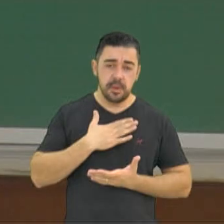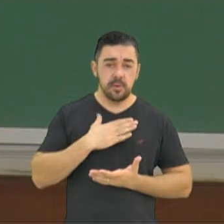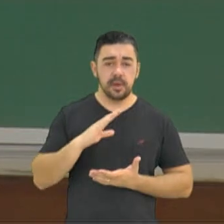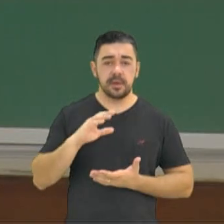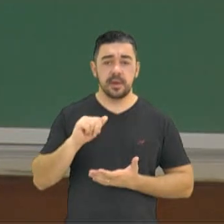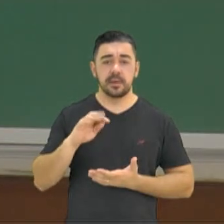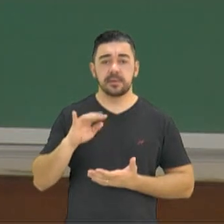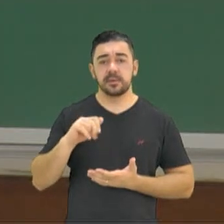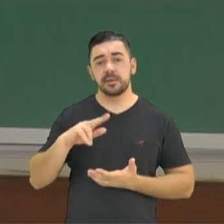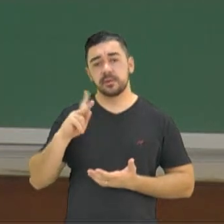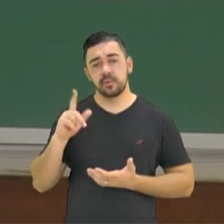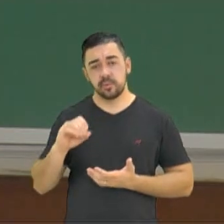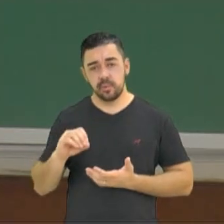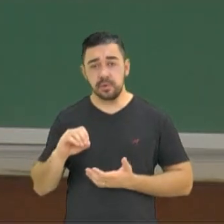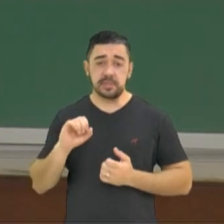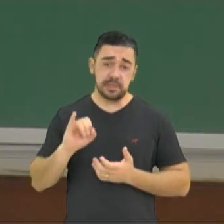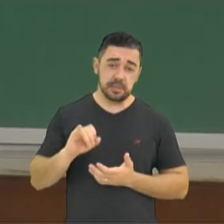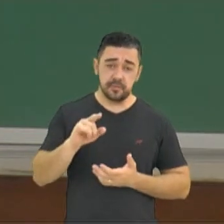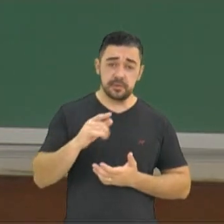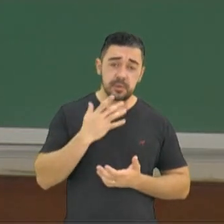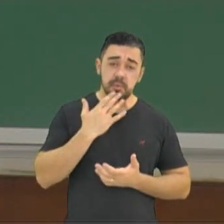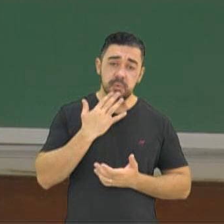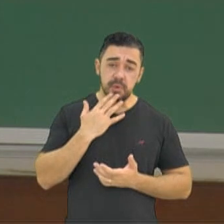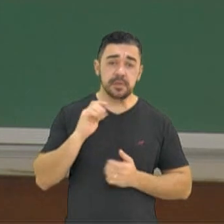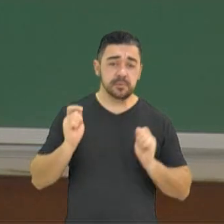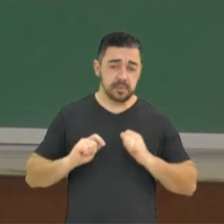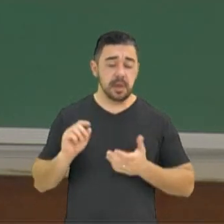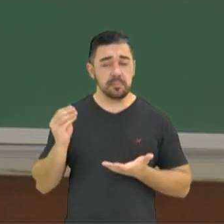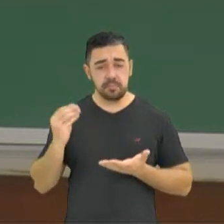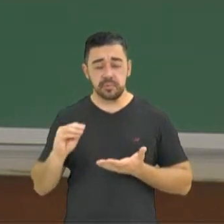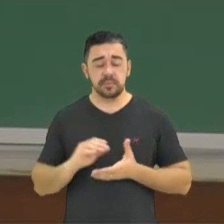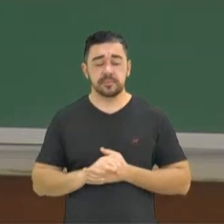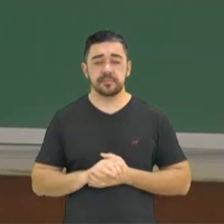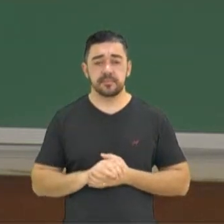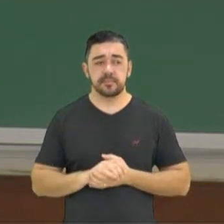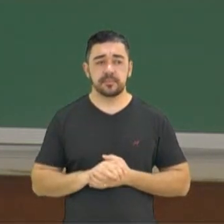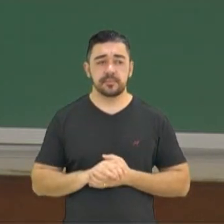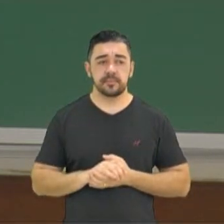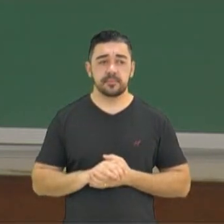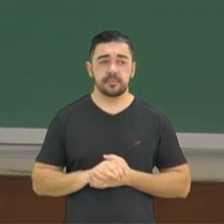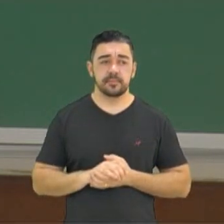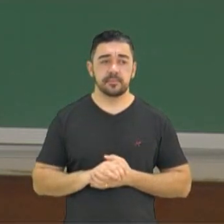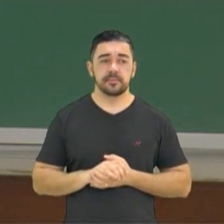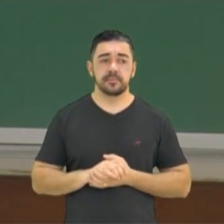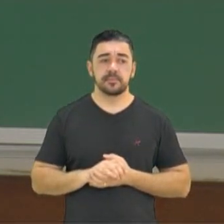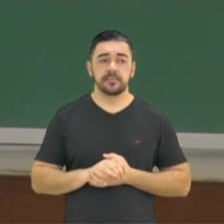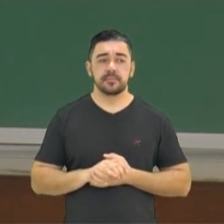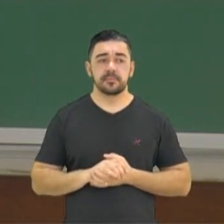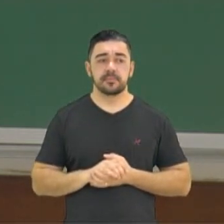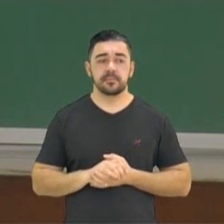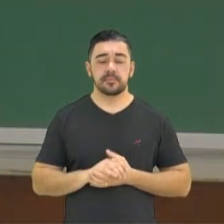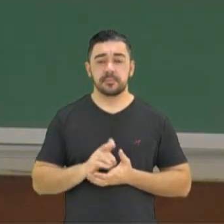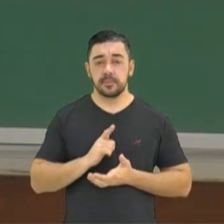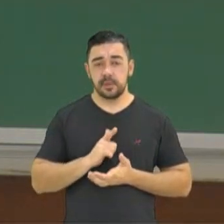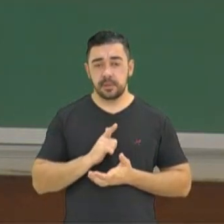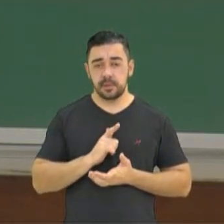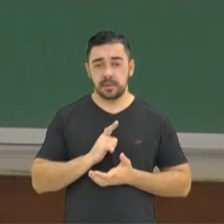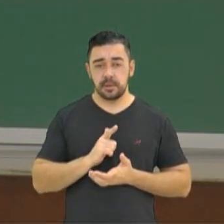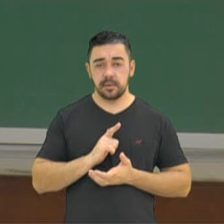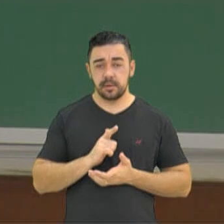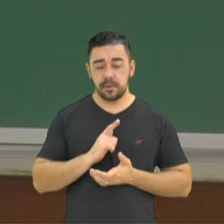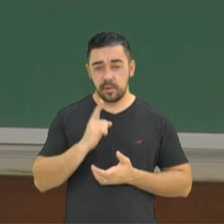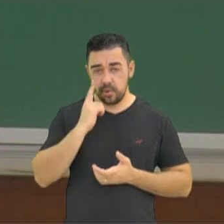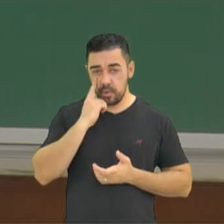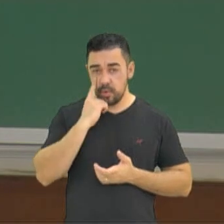Mas se você tiver o seu cabelo colorido ali, você marca o outro. E tenho ojos negros, marrones, verdes